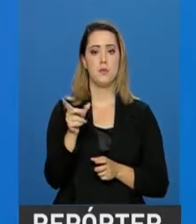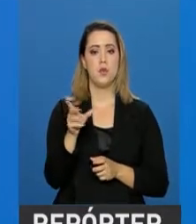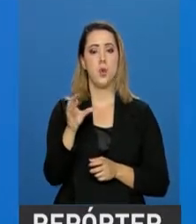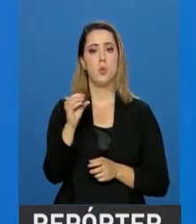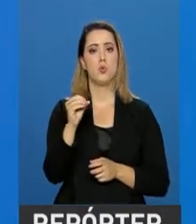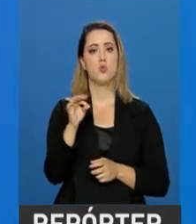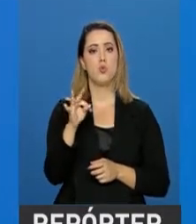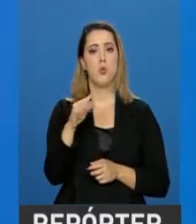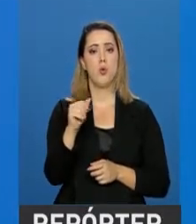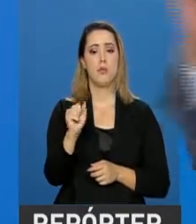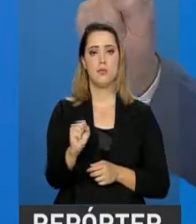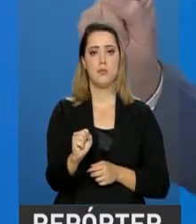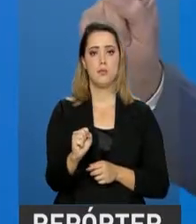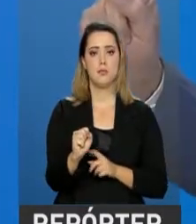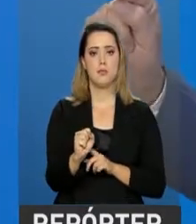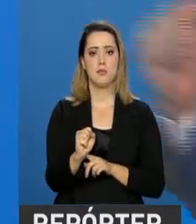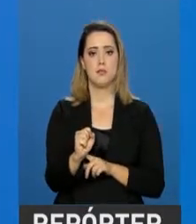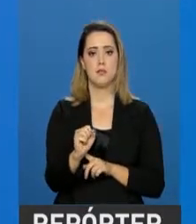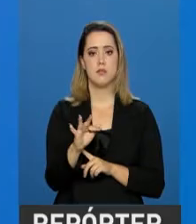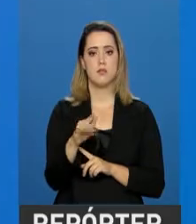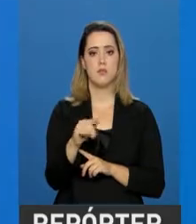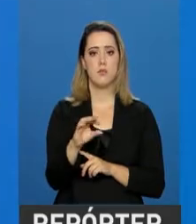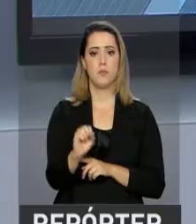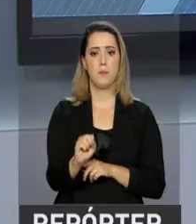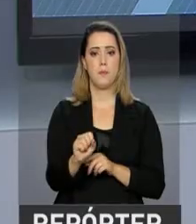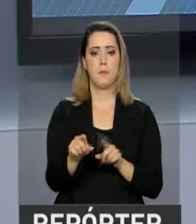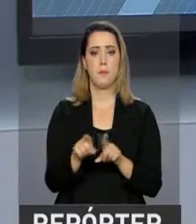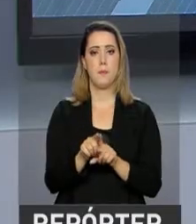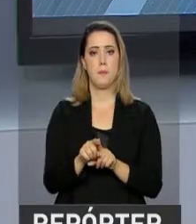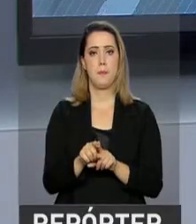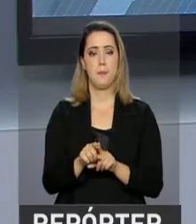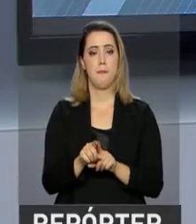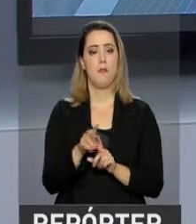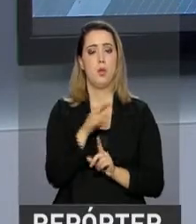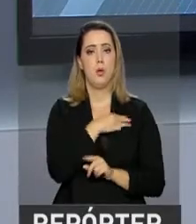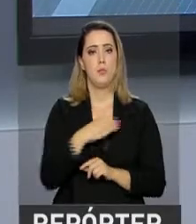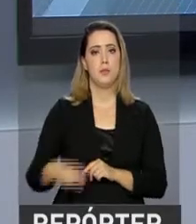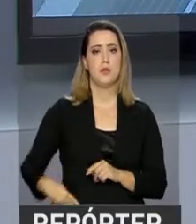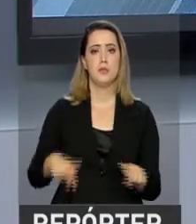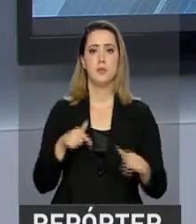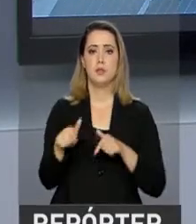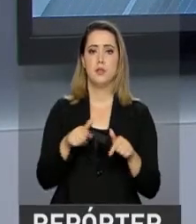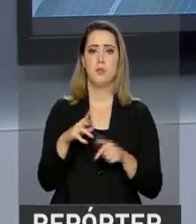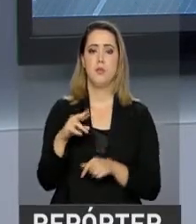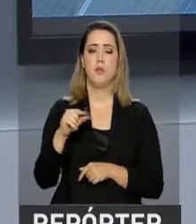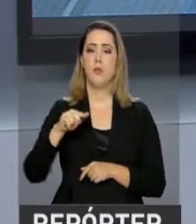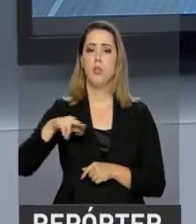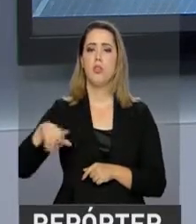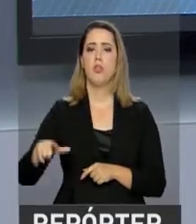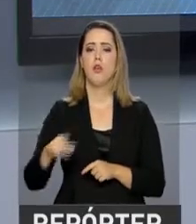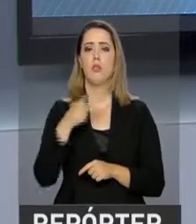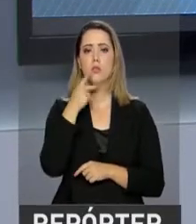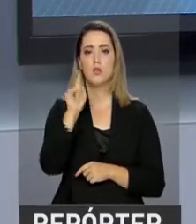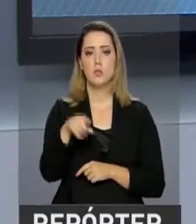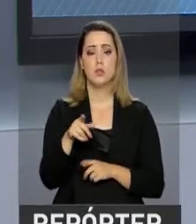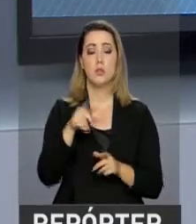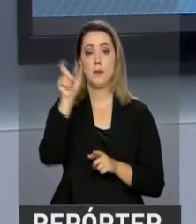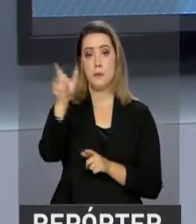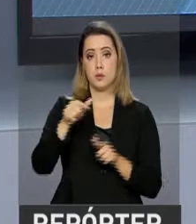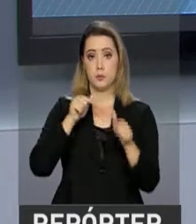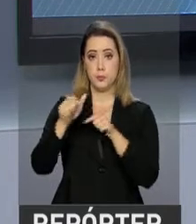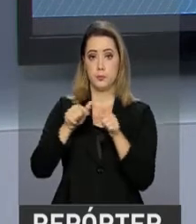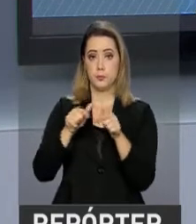contas no fgts o ministro do trabalho ronaldo nogueira afirmou que o trabalhador brasileiro